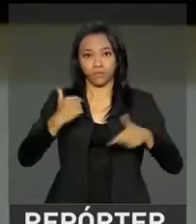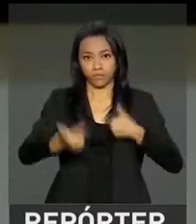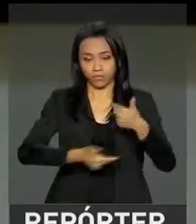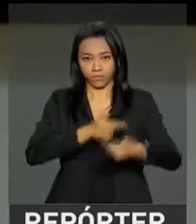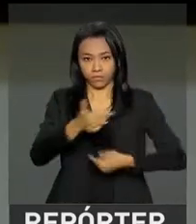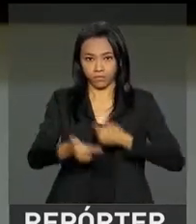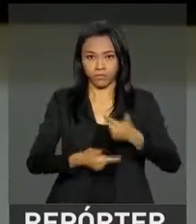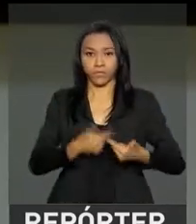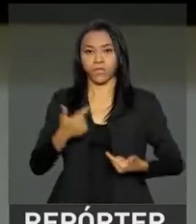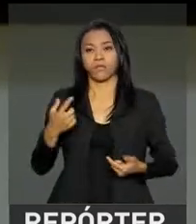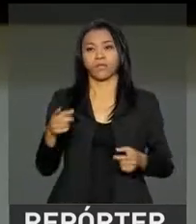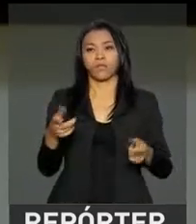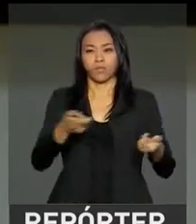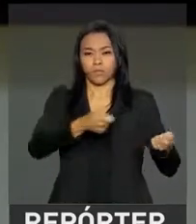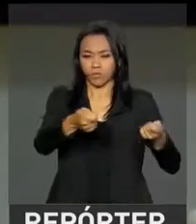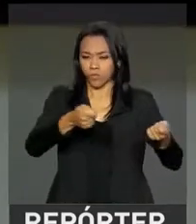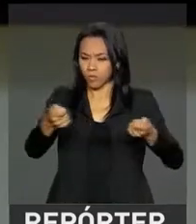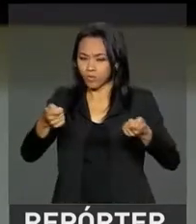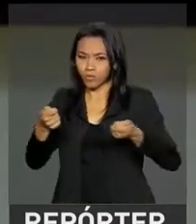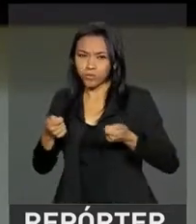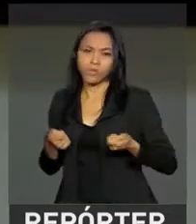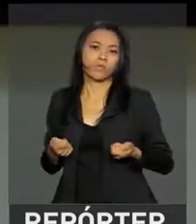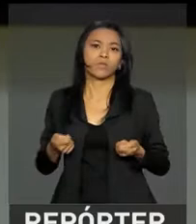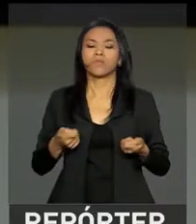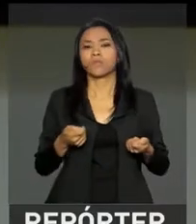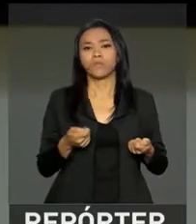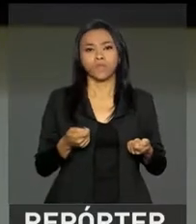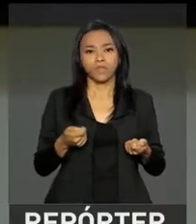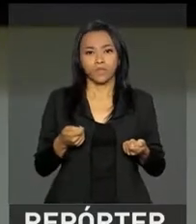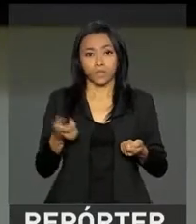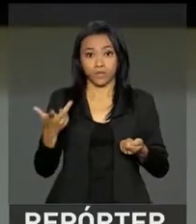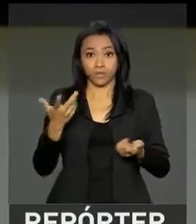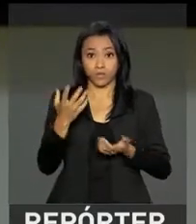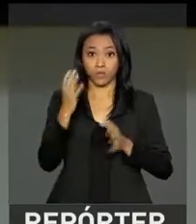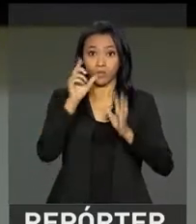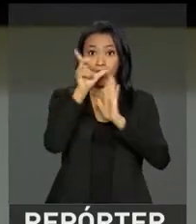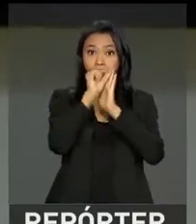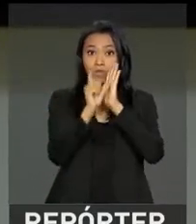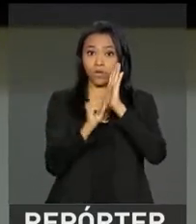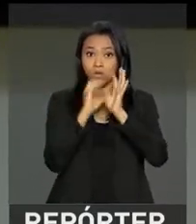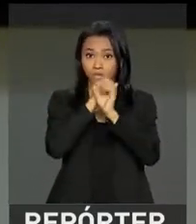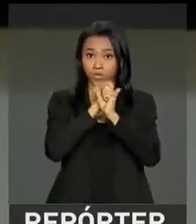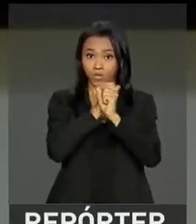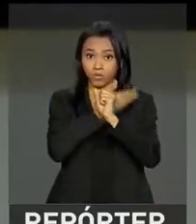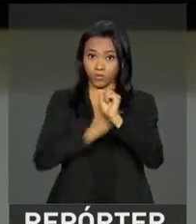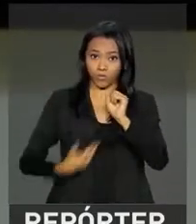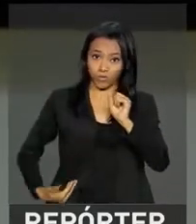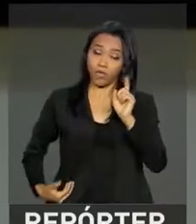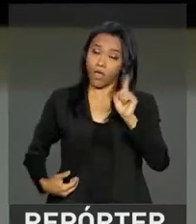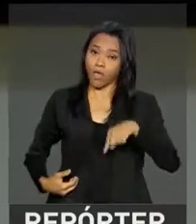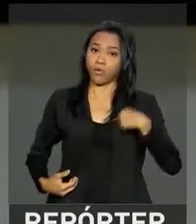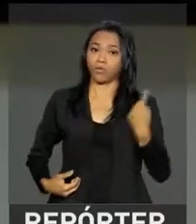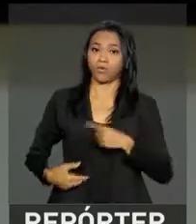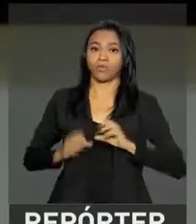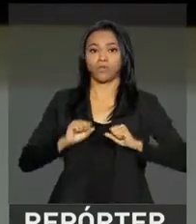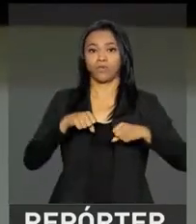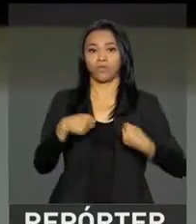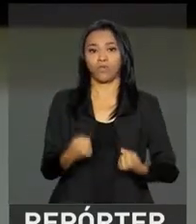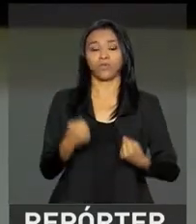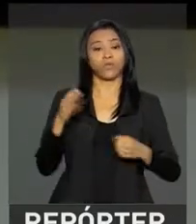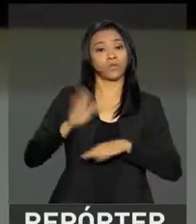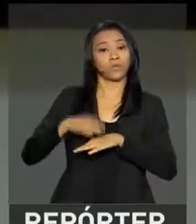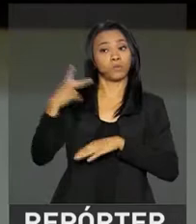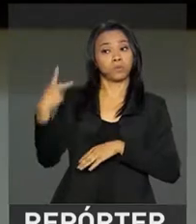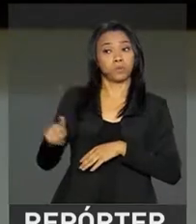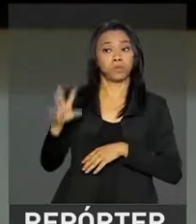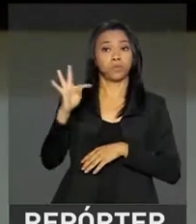no monitoramento da programação, da execução orçamentária, e é esse o nosso esforço. Cabe ao Tesouro cumprir as